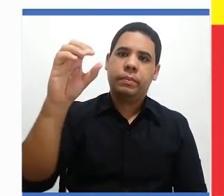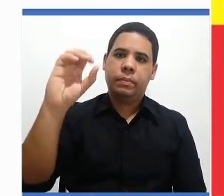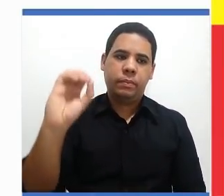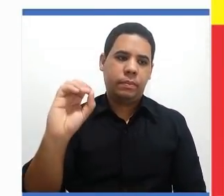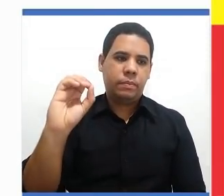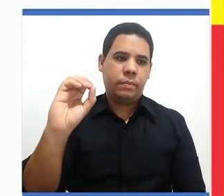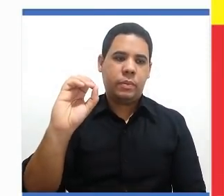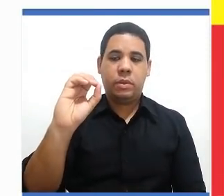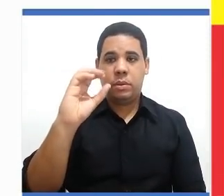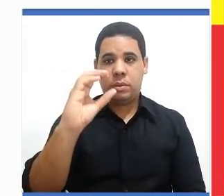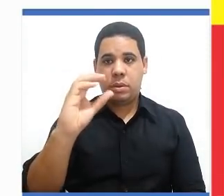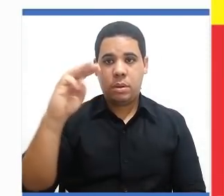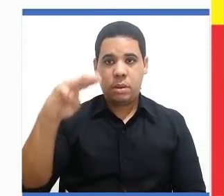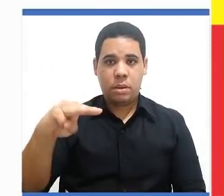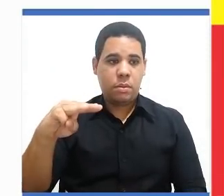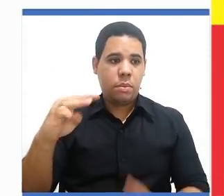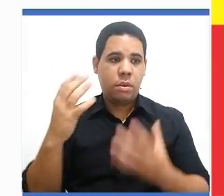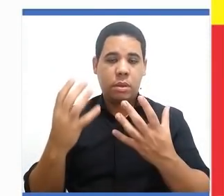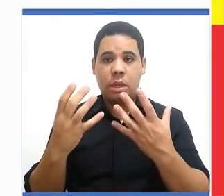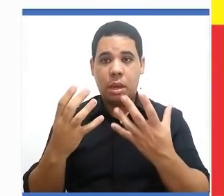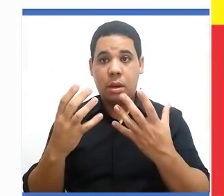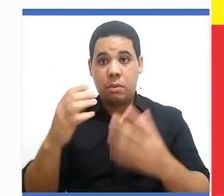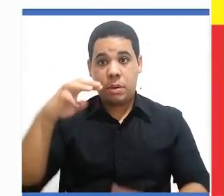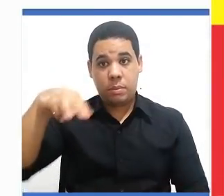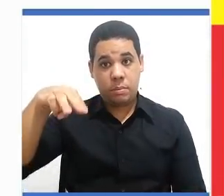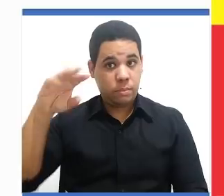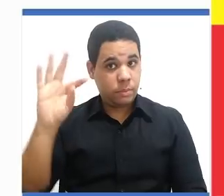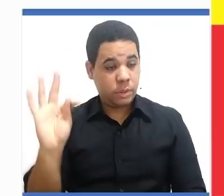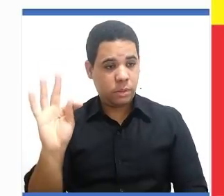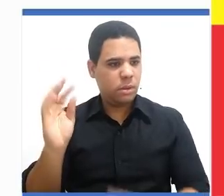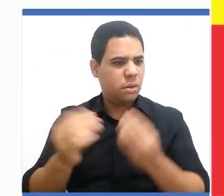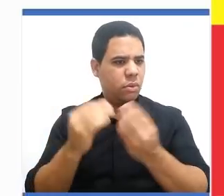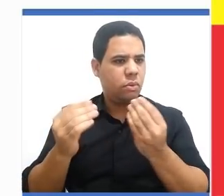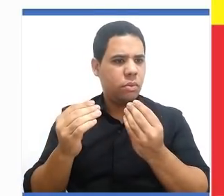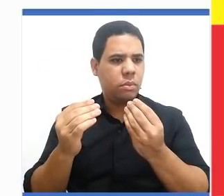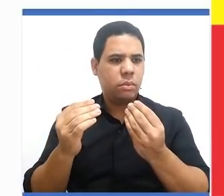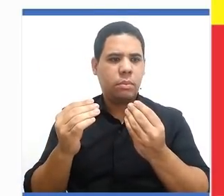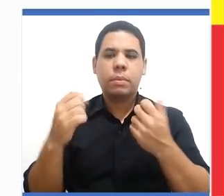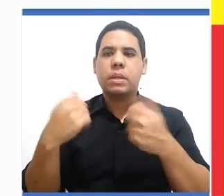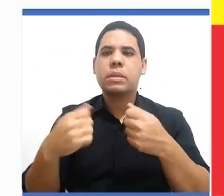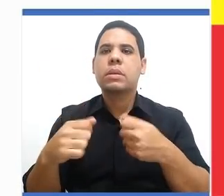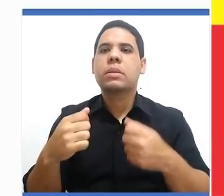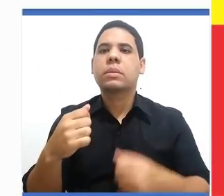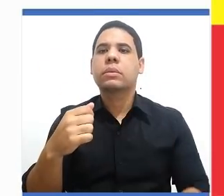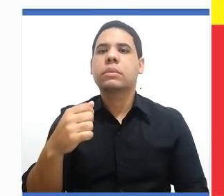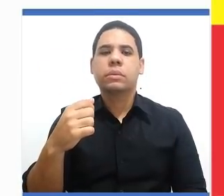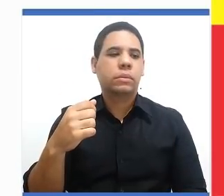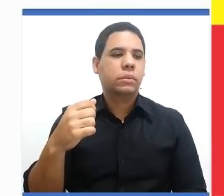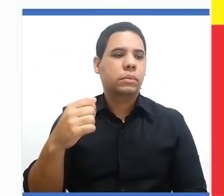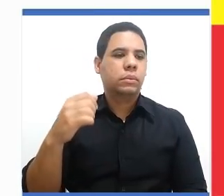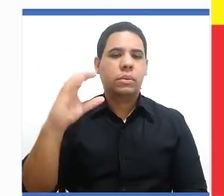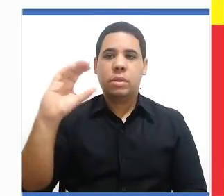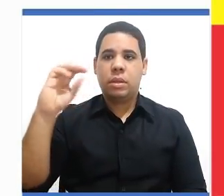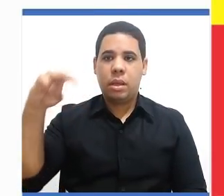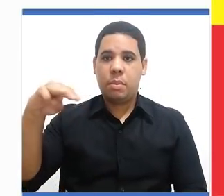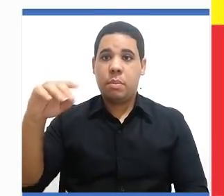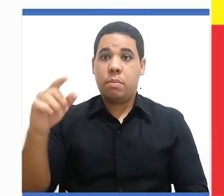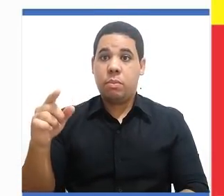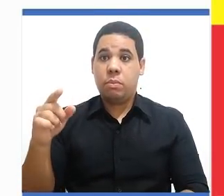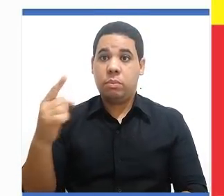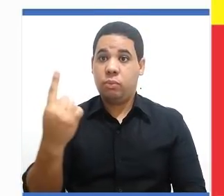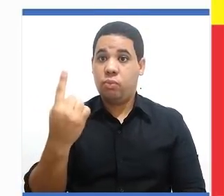para metro. Então, para isso, eu vou passar na casa do decímetro um pulo. E do decímetro, vou